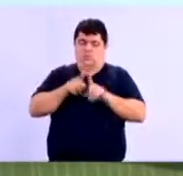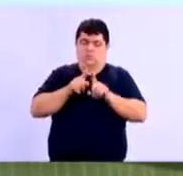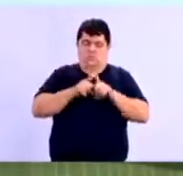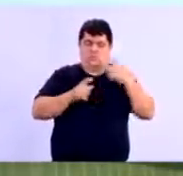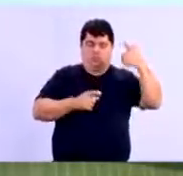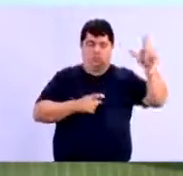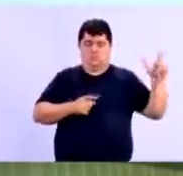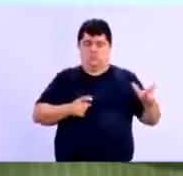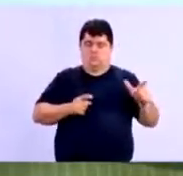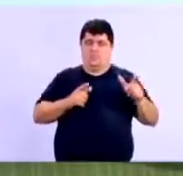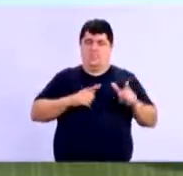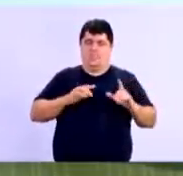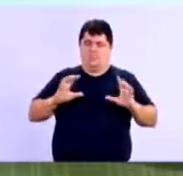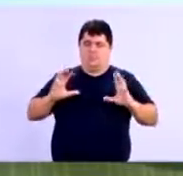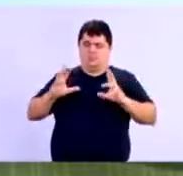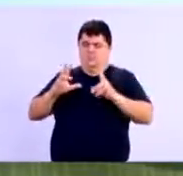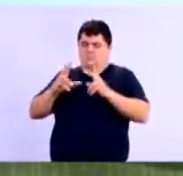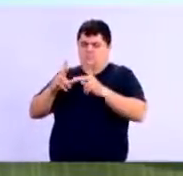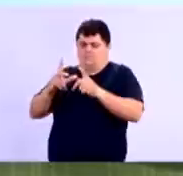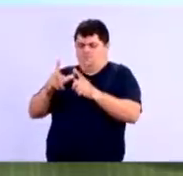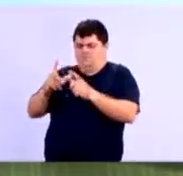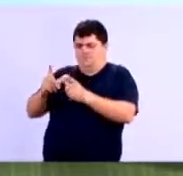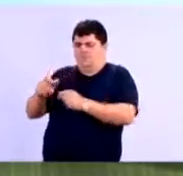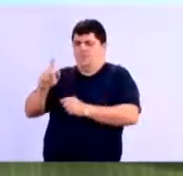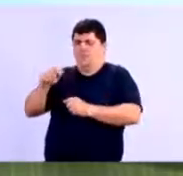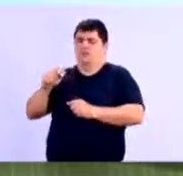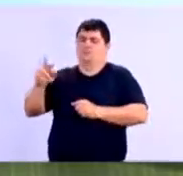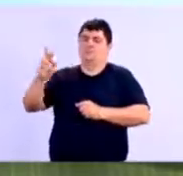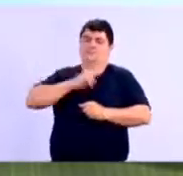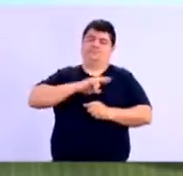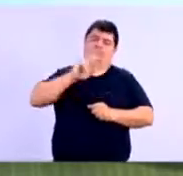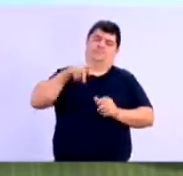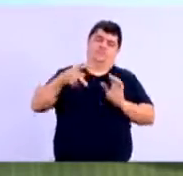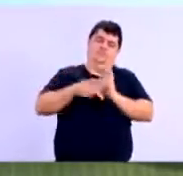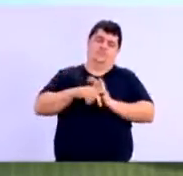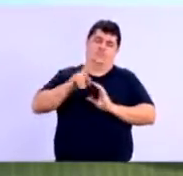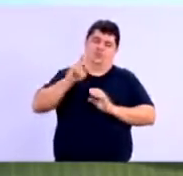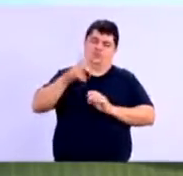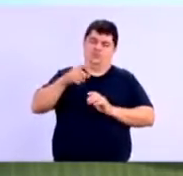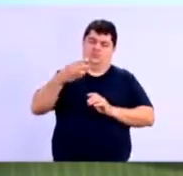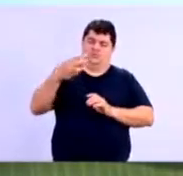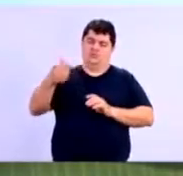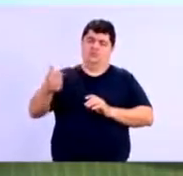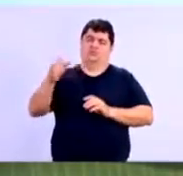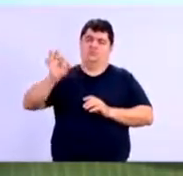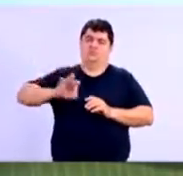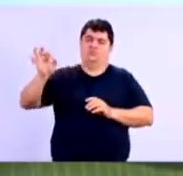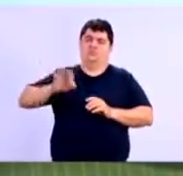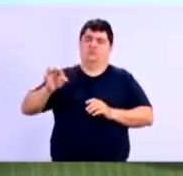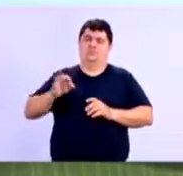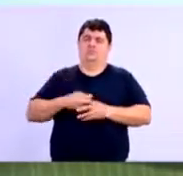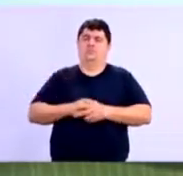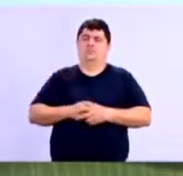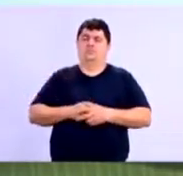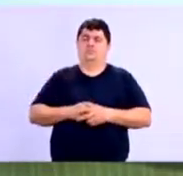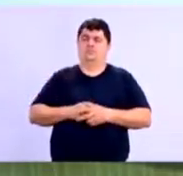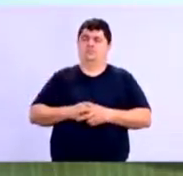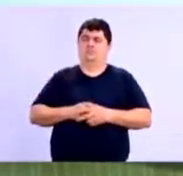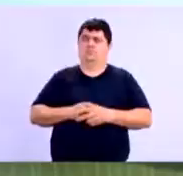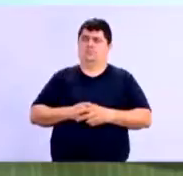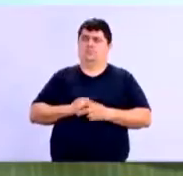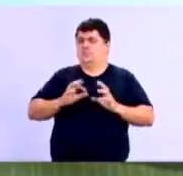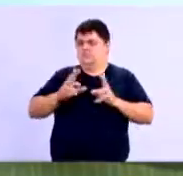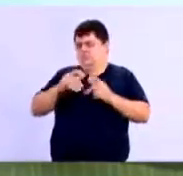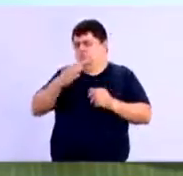Então, juntando tudo aquilo que eles investiram na empresa, esse é o retorno que dá nos meus ativos, 2,31% todos os meus ativos. Correto? Tudo que eu tenho à